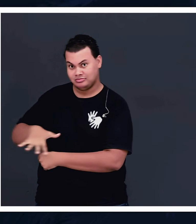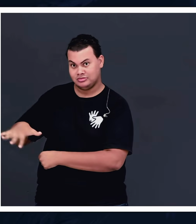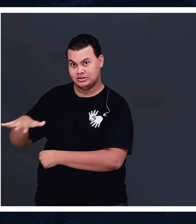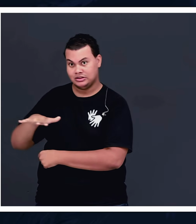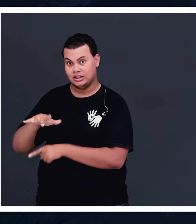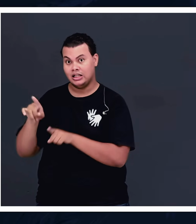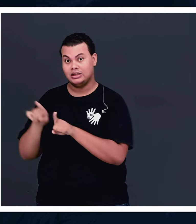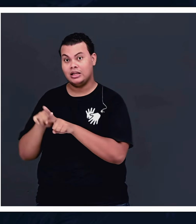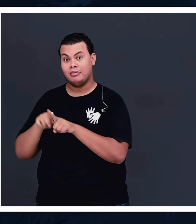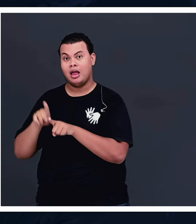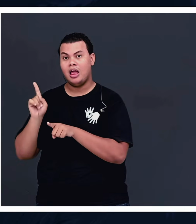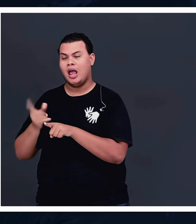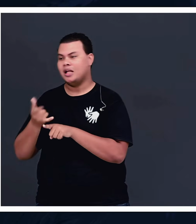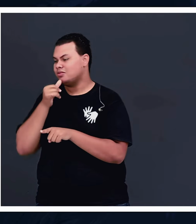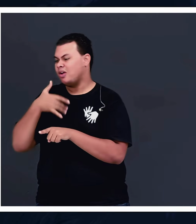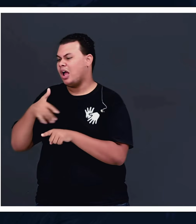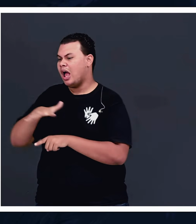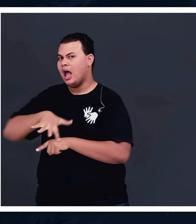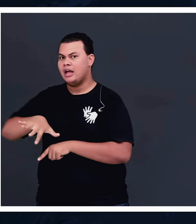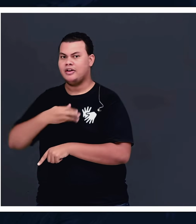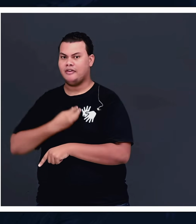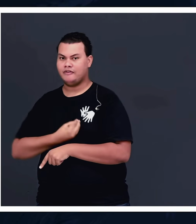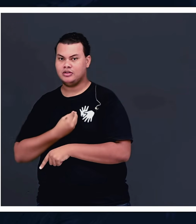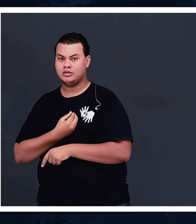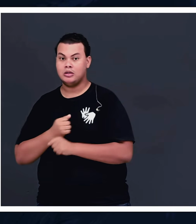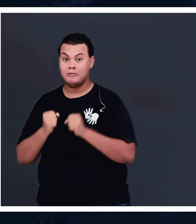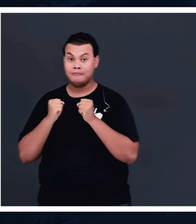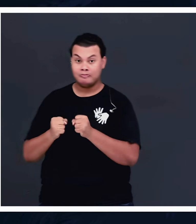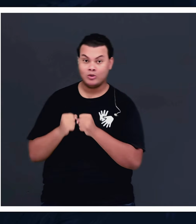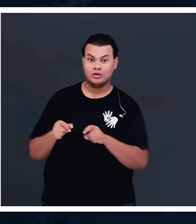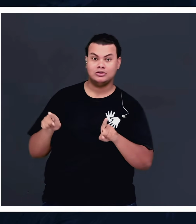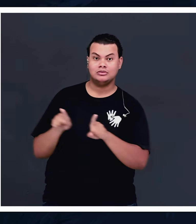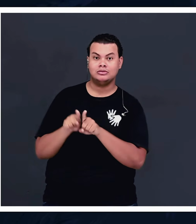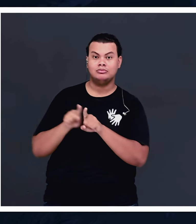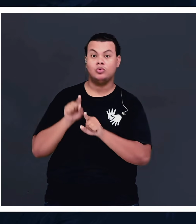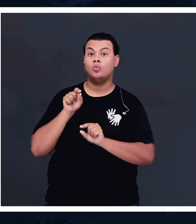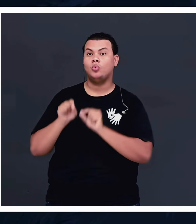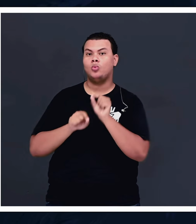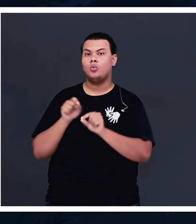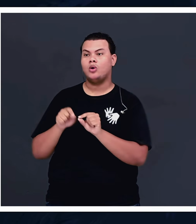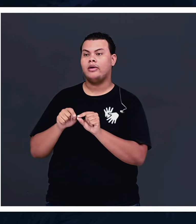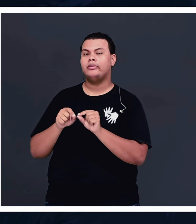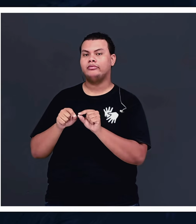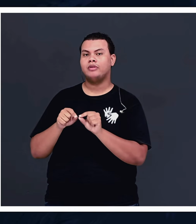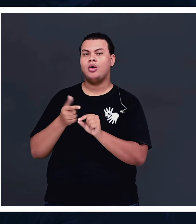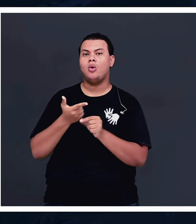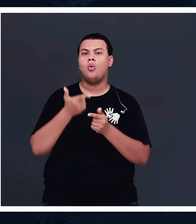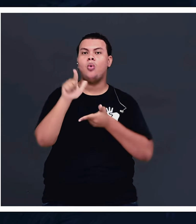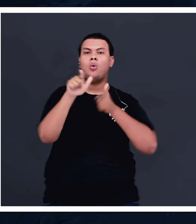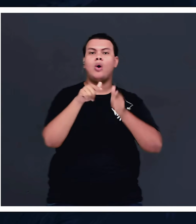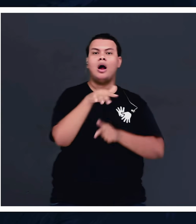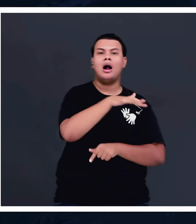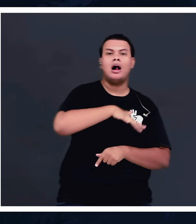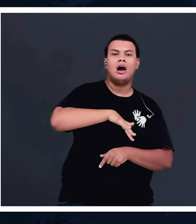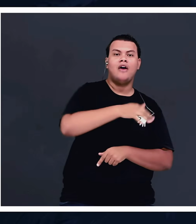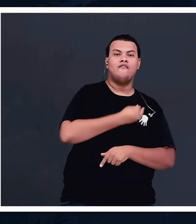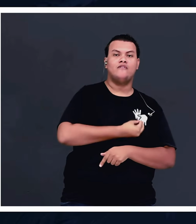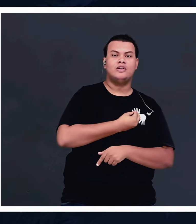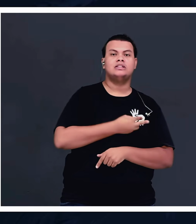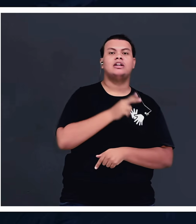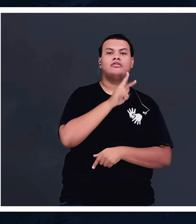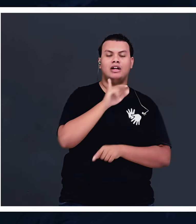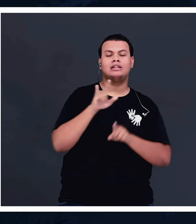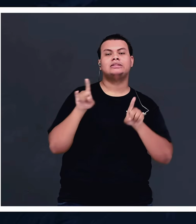e isso é numa área da sua vida, fatalmente, amados, todas as áreas da sua vida, elas serão